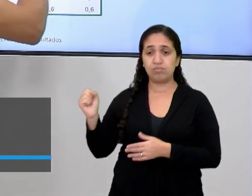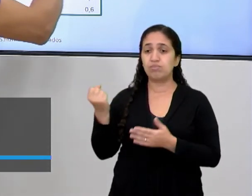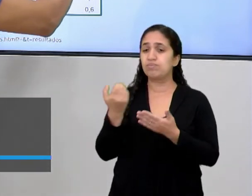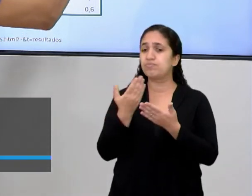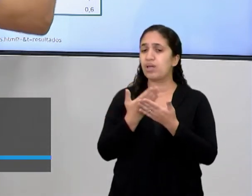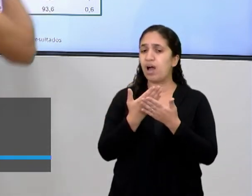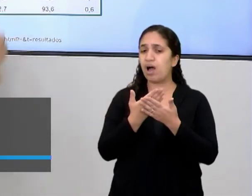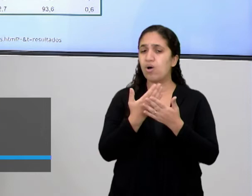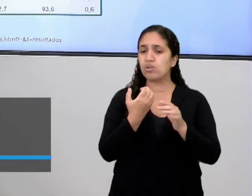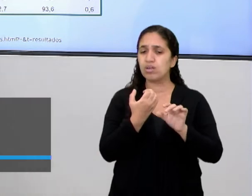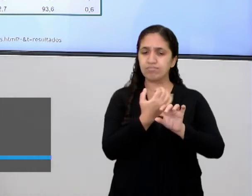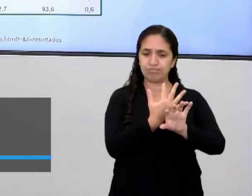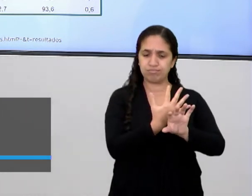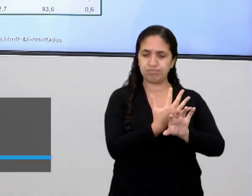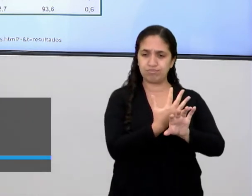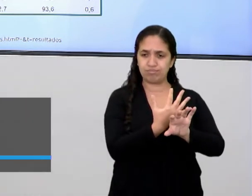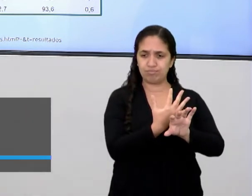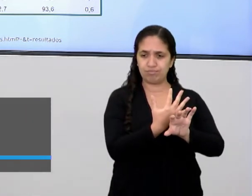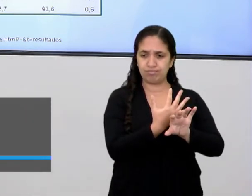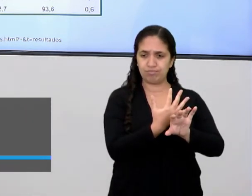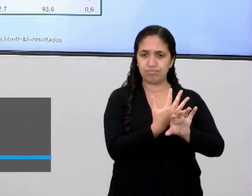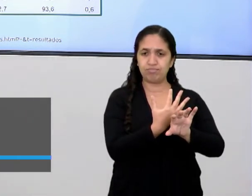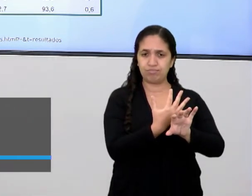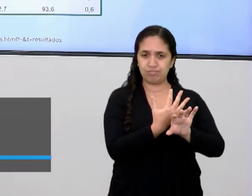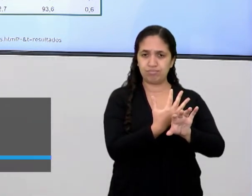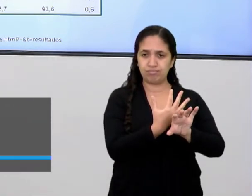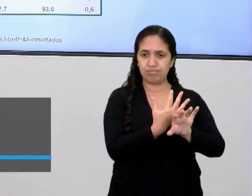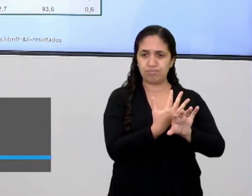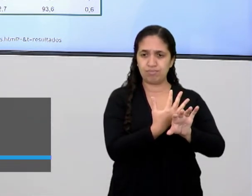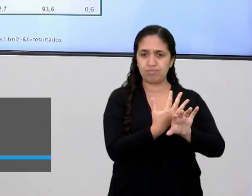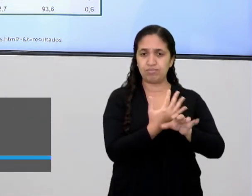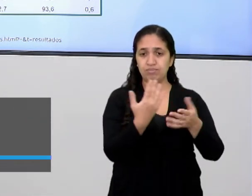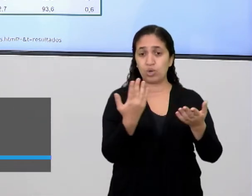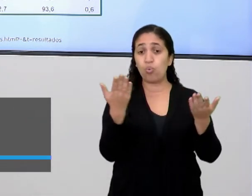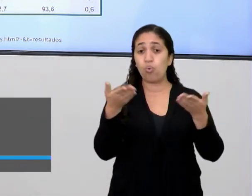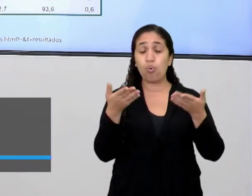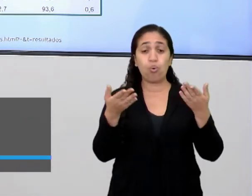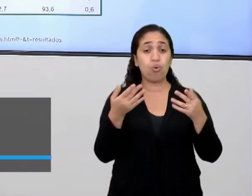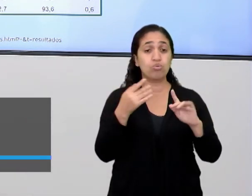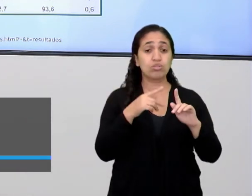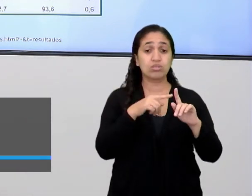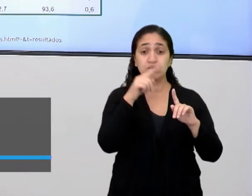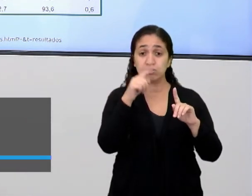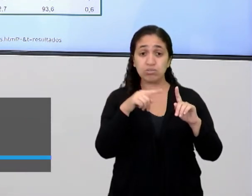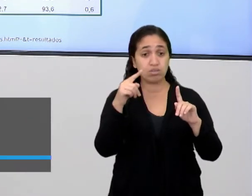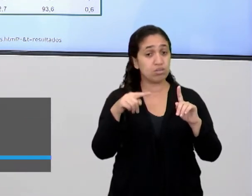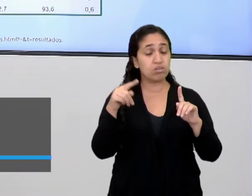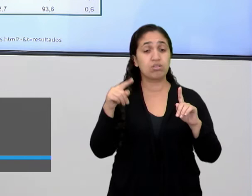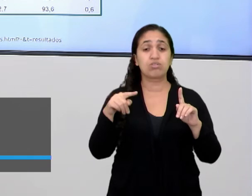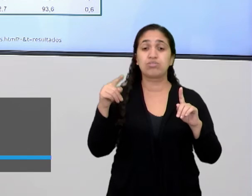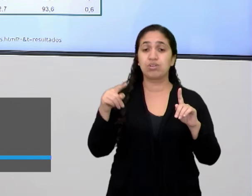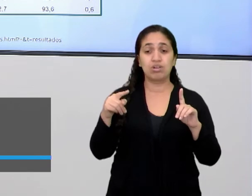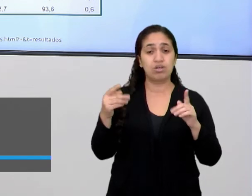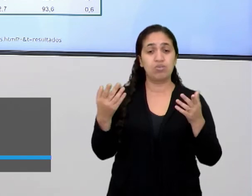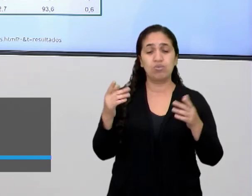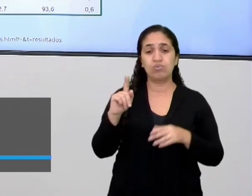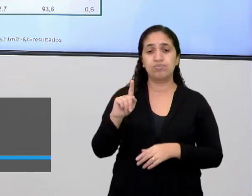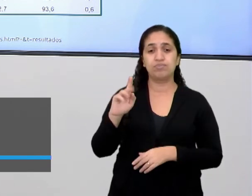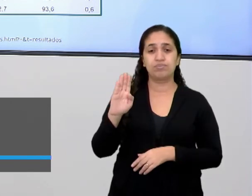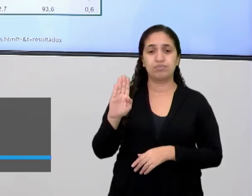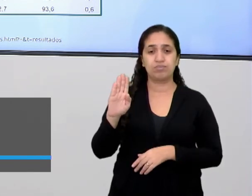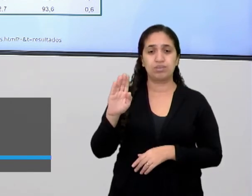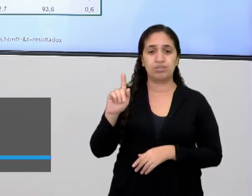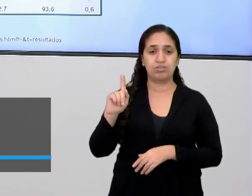sem aulas presenciais, tá ok? Se a gente for fazer uma estatística hoje, né, e provavelmente o IBGE vai